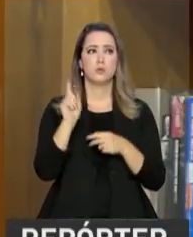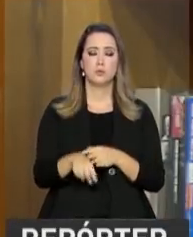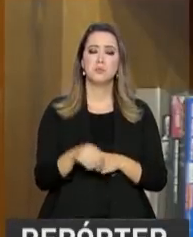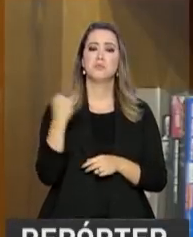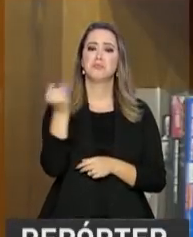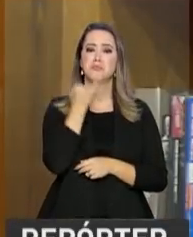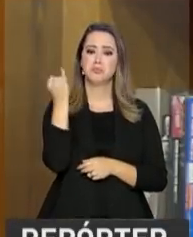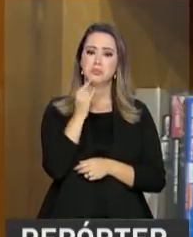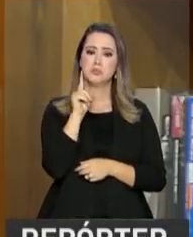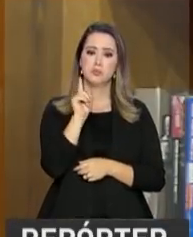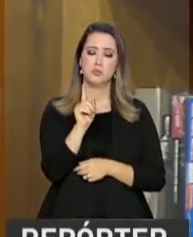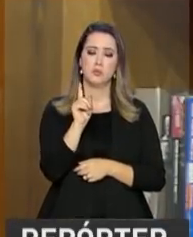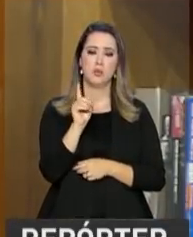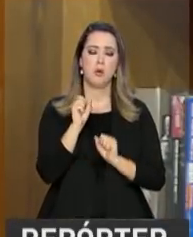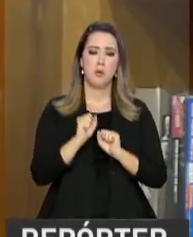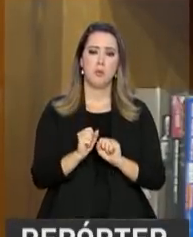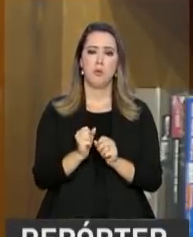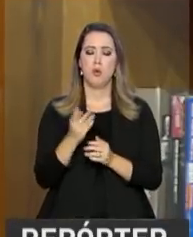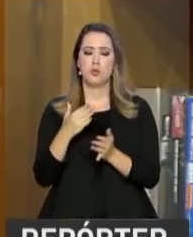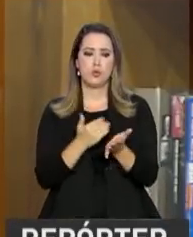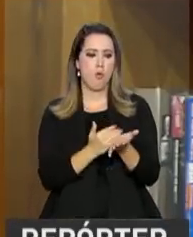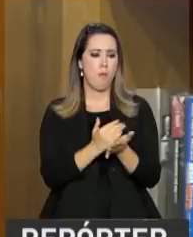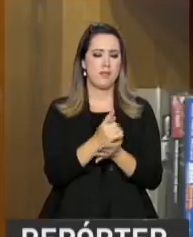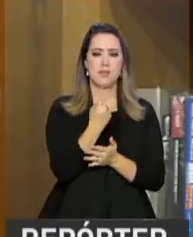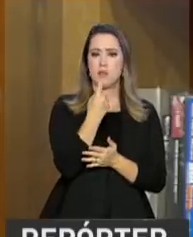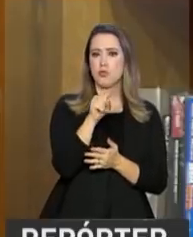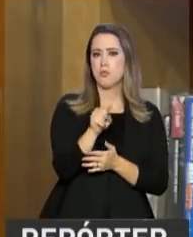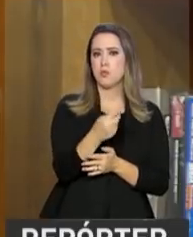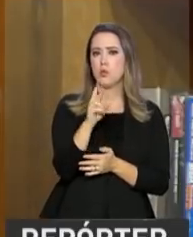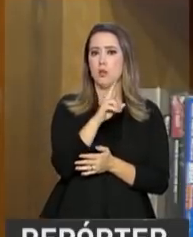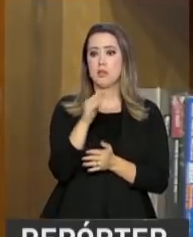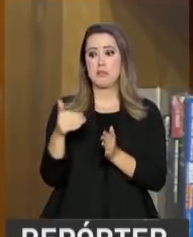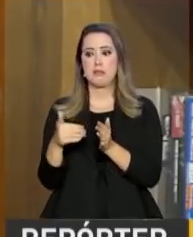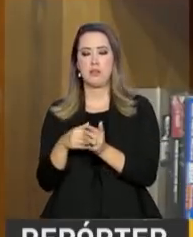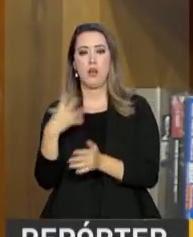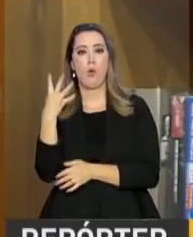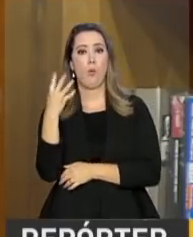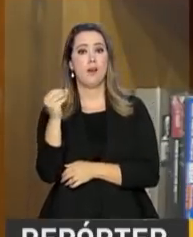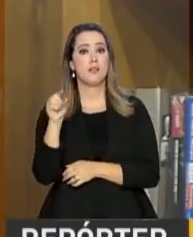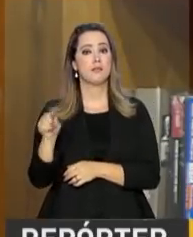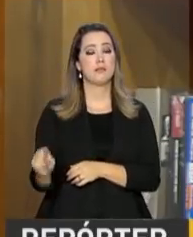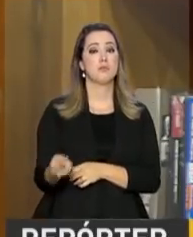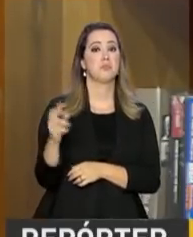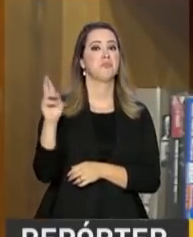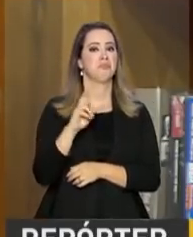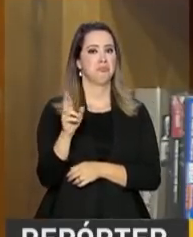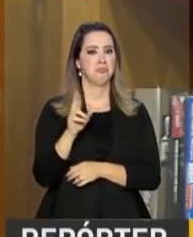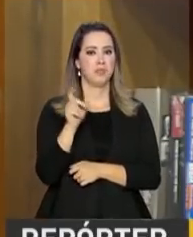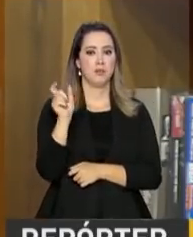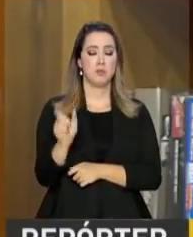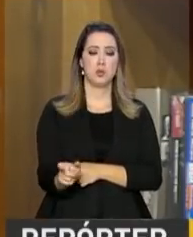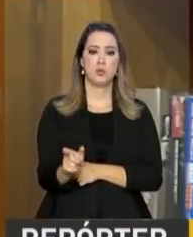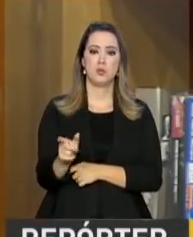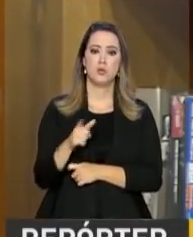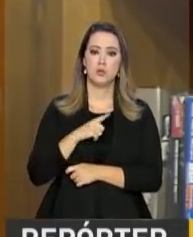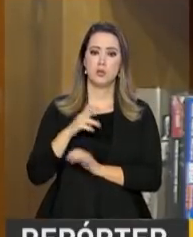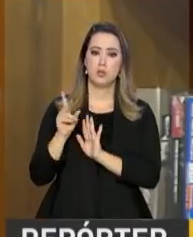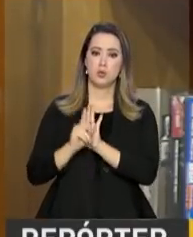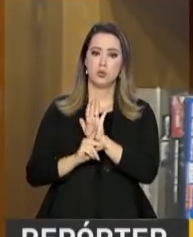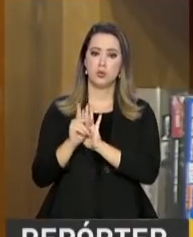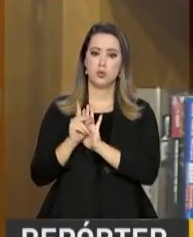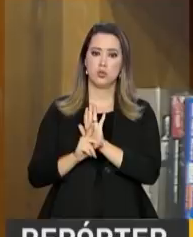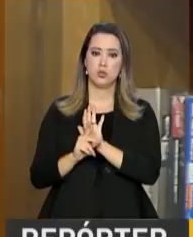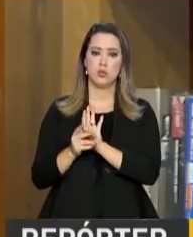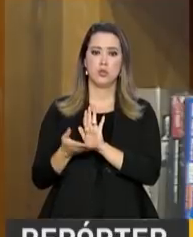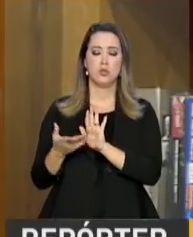significativos pode um valor de mil reais até 40 mil reais é tão boa pessoa este valor da renda